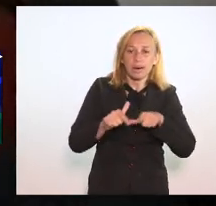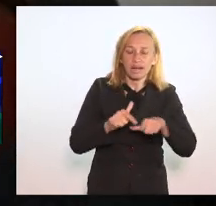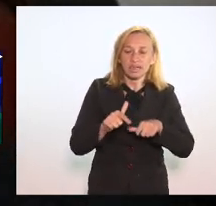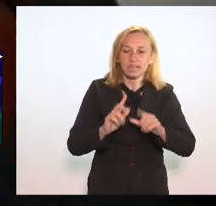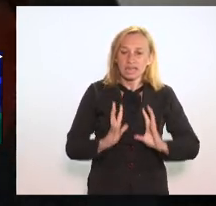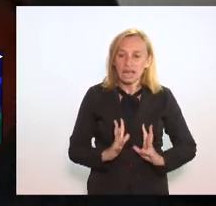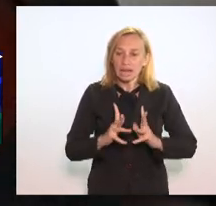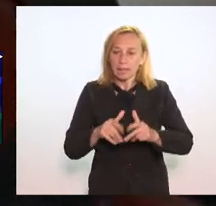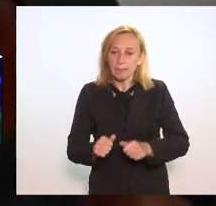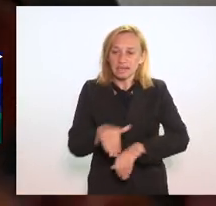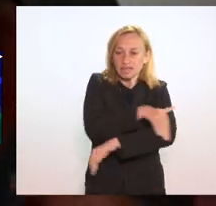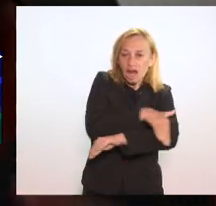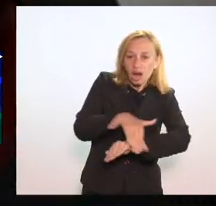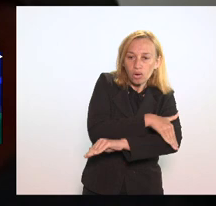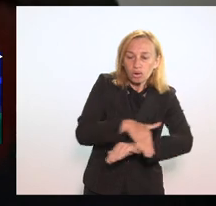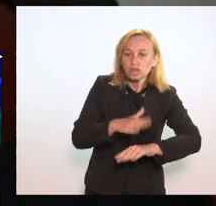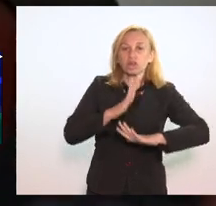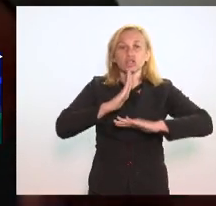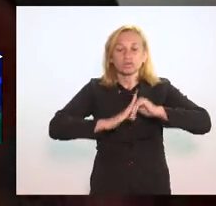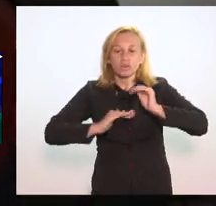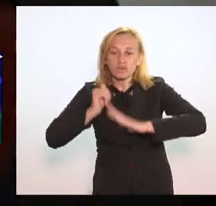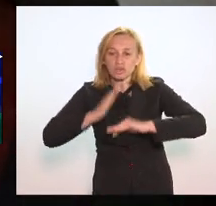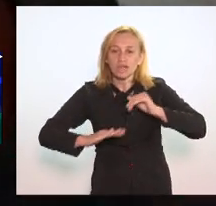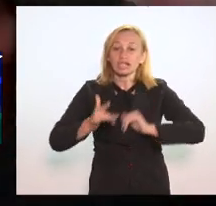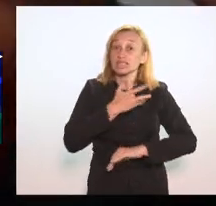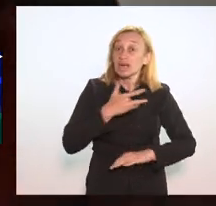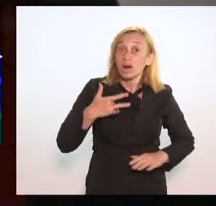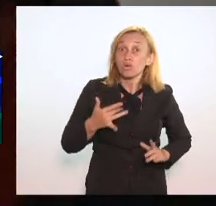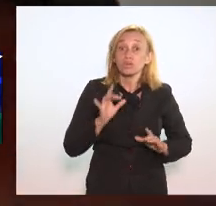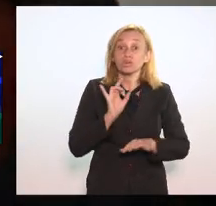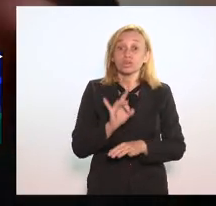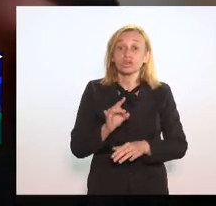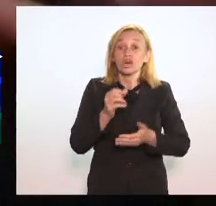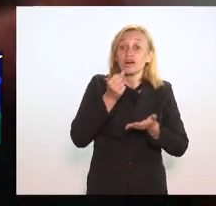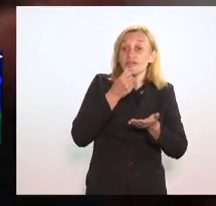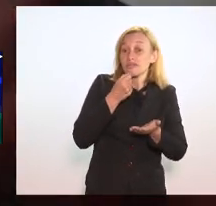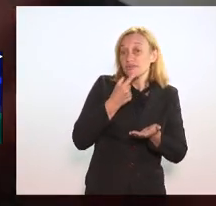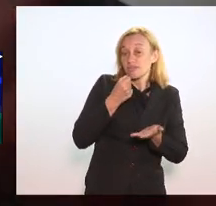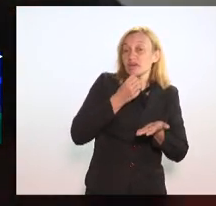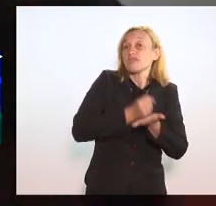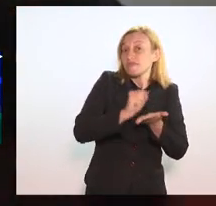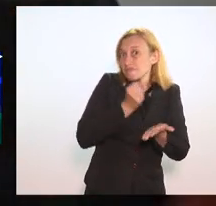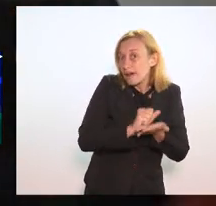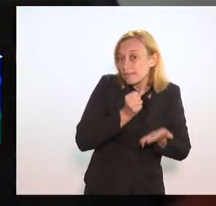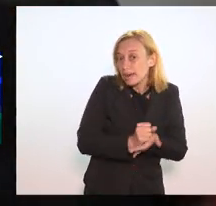limpeza urbana que são os profissionais de saúde quer dizer a farmácia